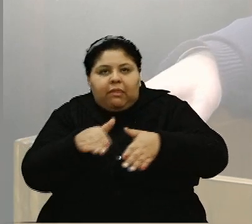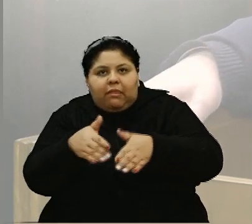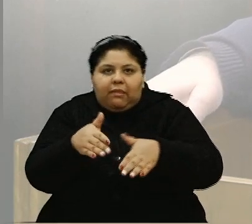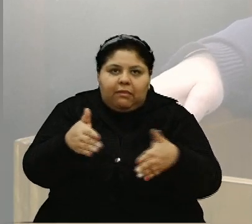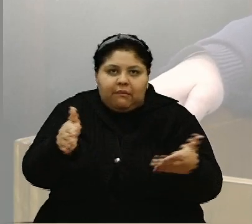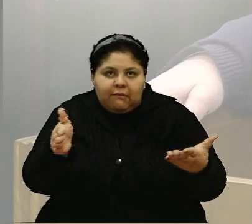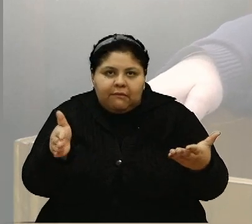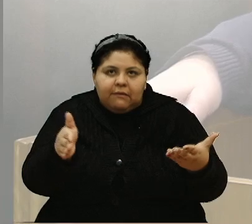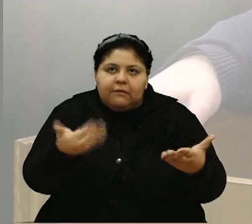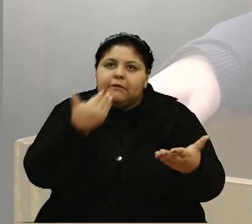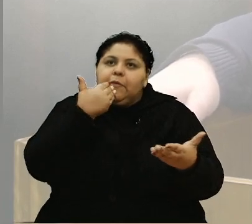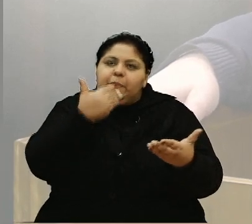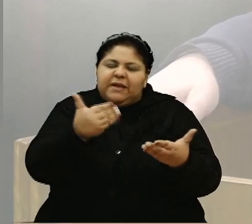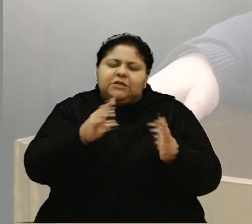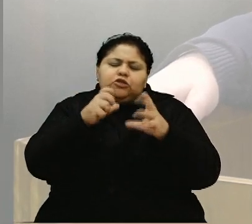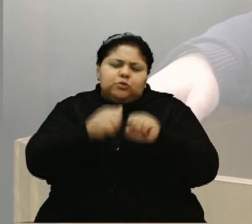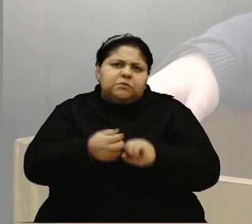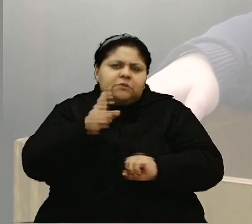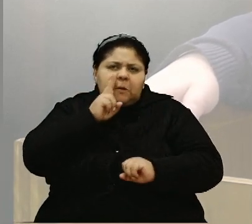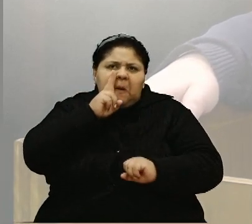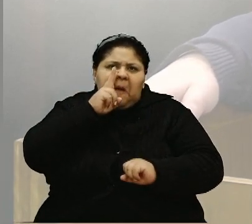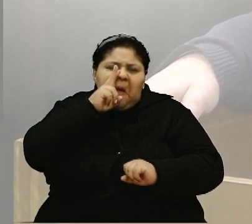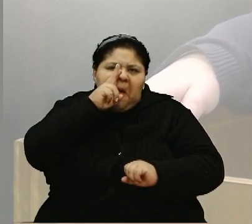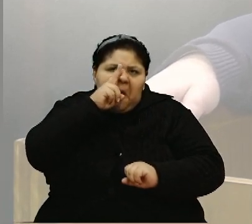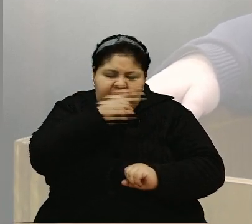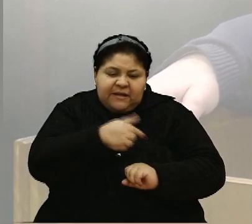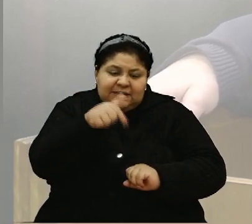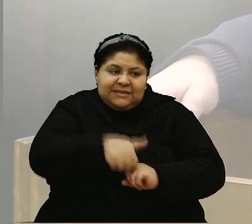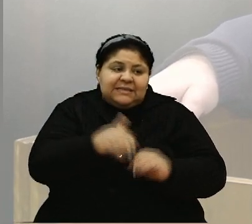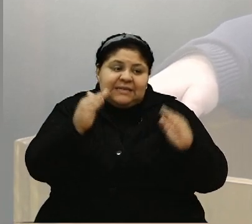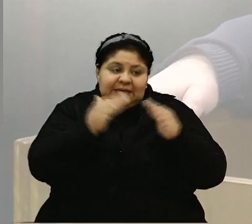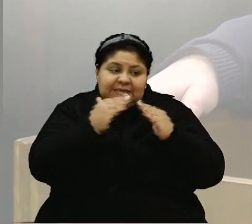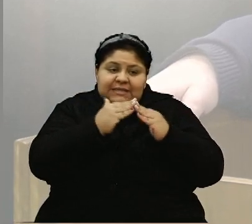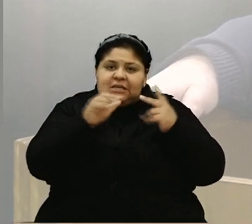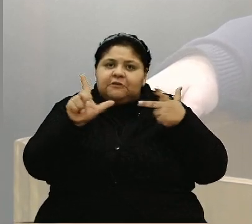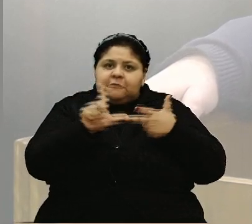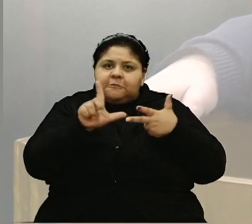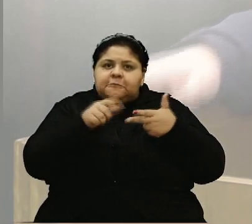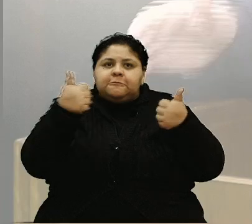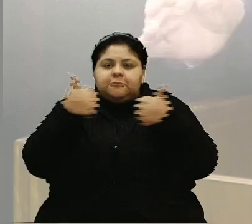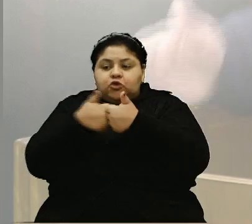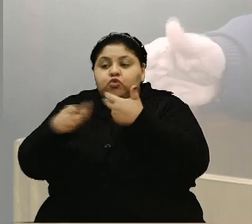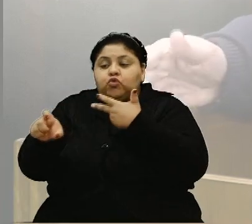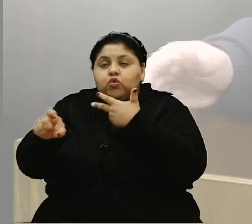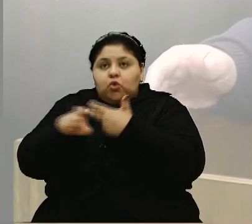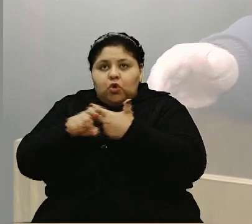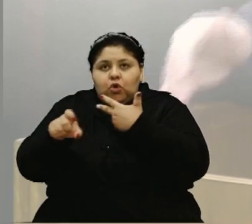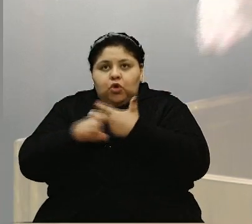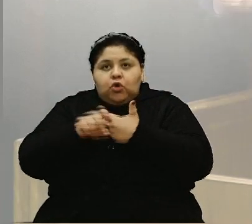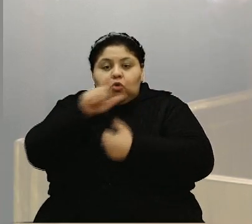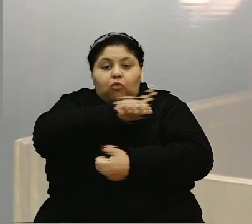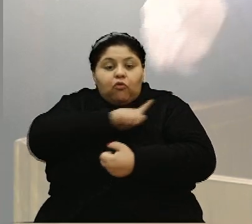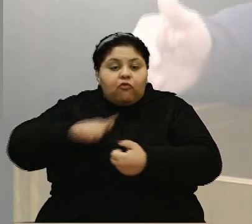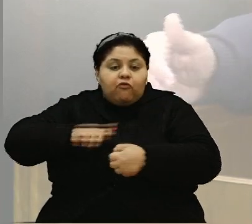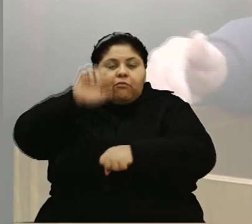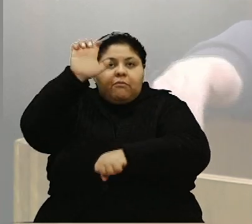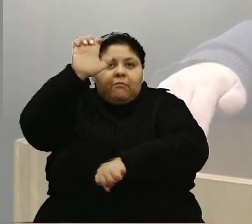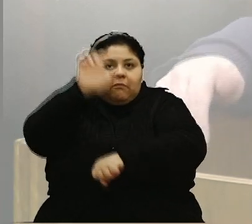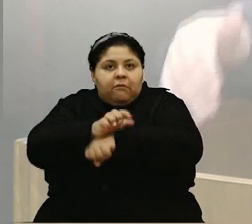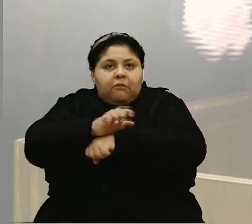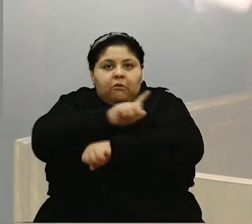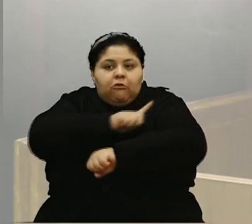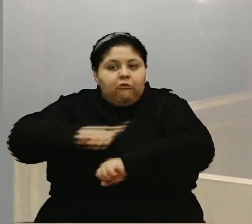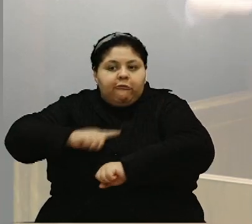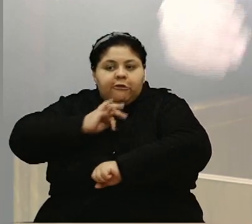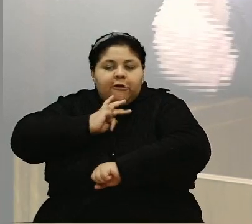eu peço todos os esforços, senhora presidente, dessa Casa Legislativa, junto com o Executivo, junto com o governo estadual, junto com o governo